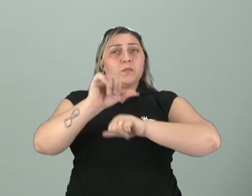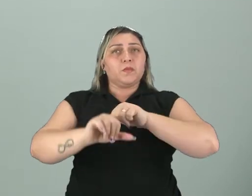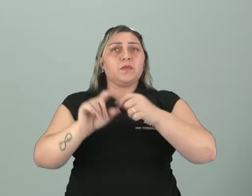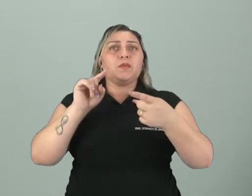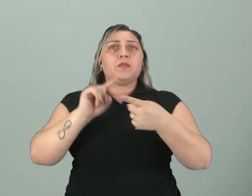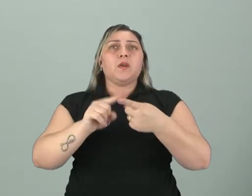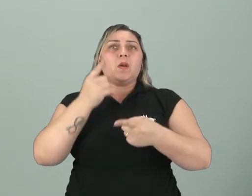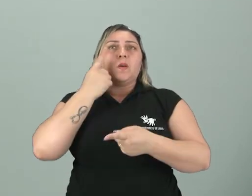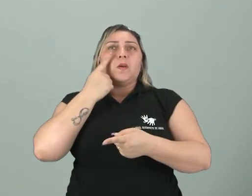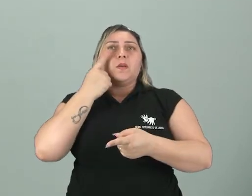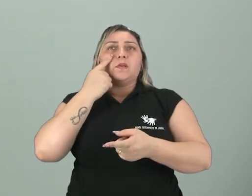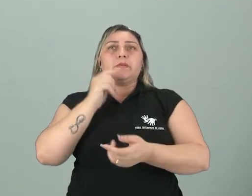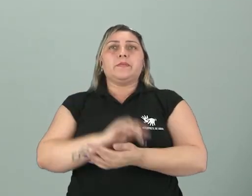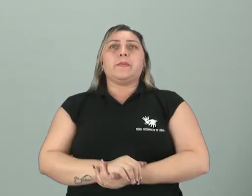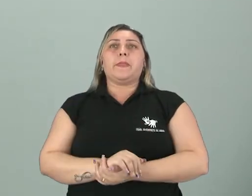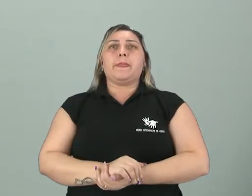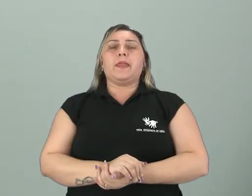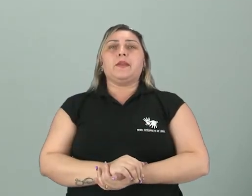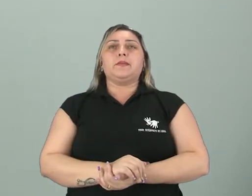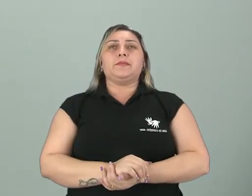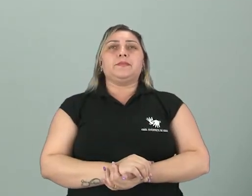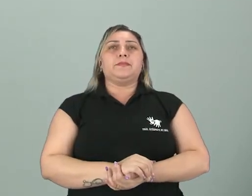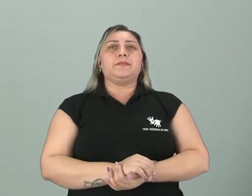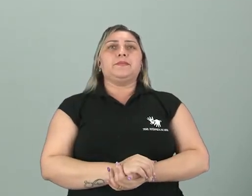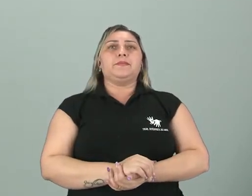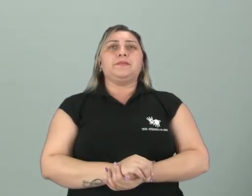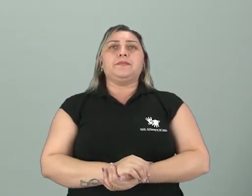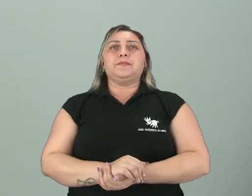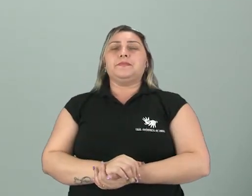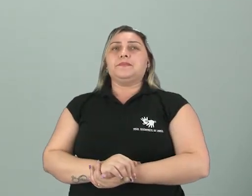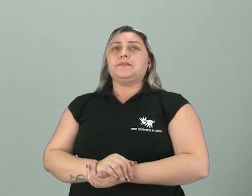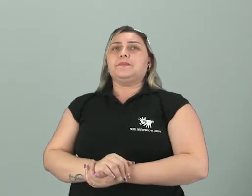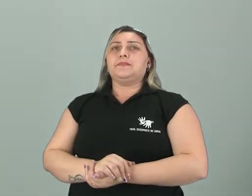sentido. Olhem como fica